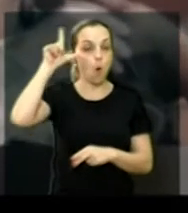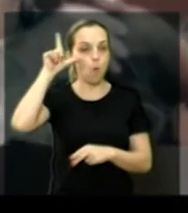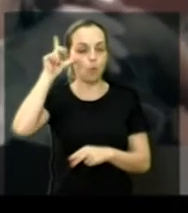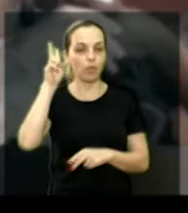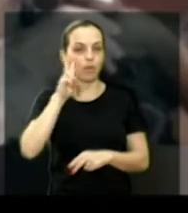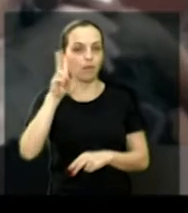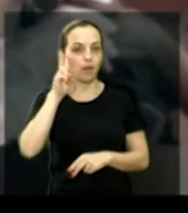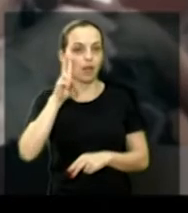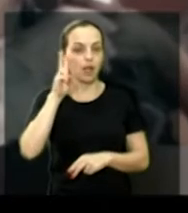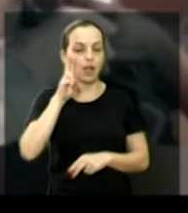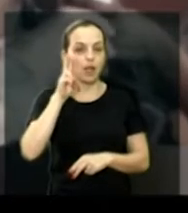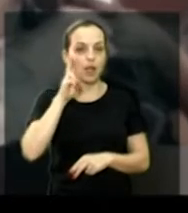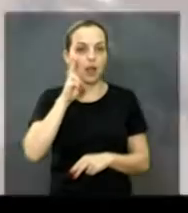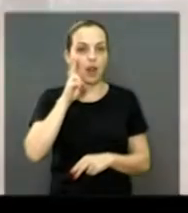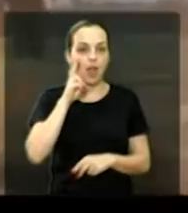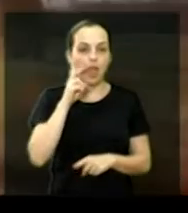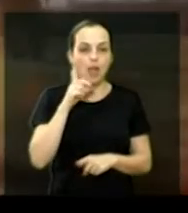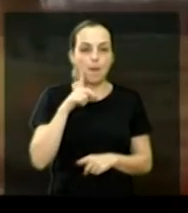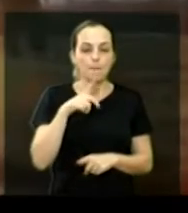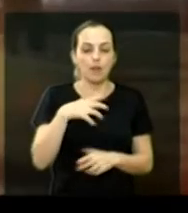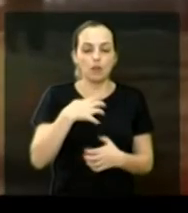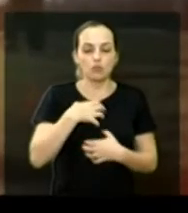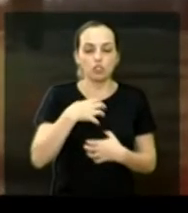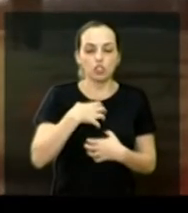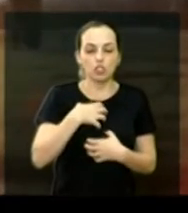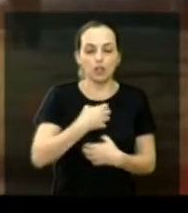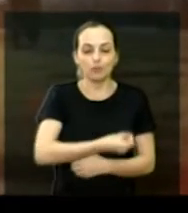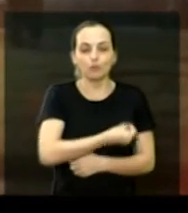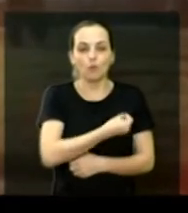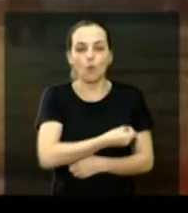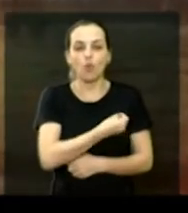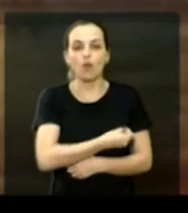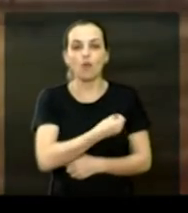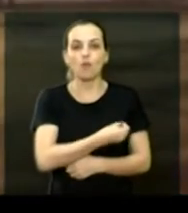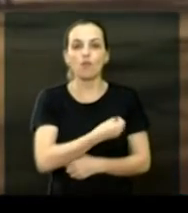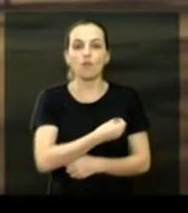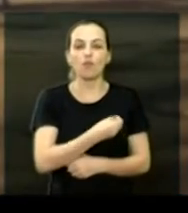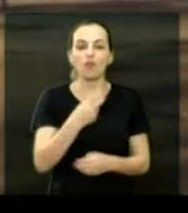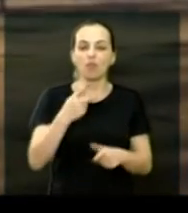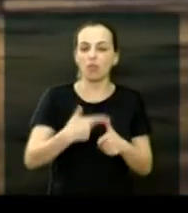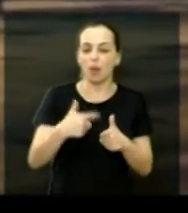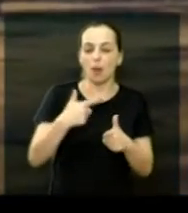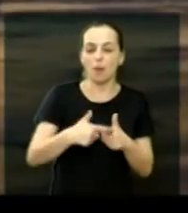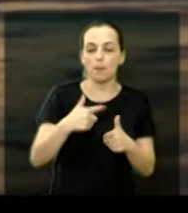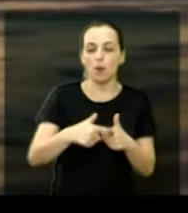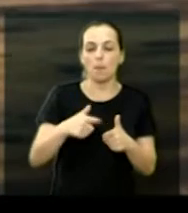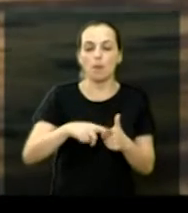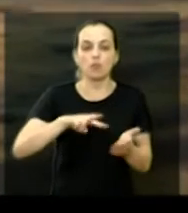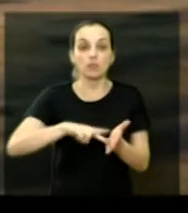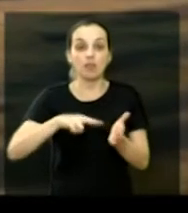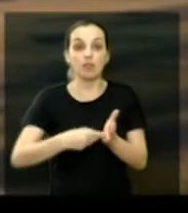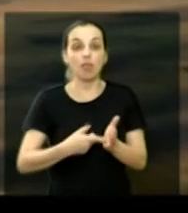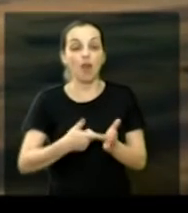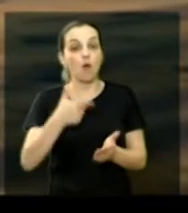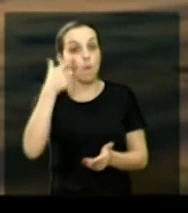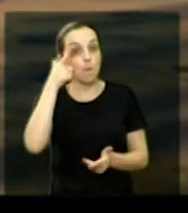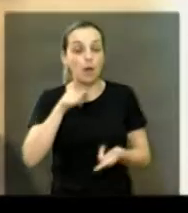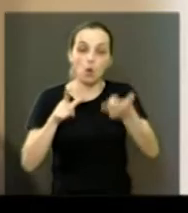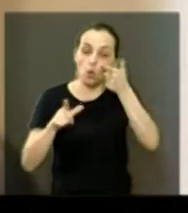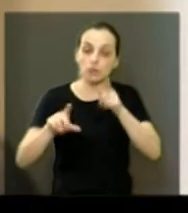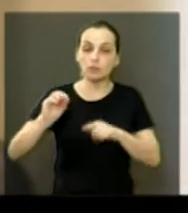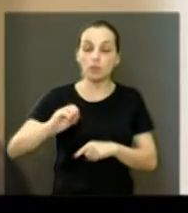cada ruga criada ao longo da sua vida pode significar uma conquista uma